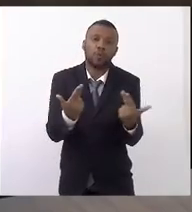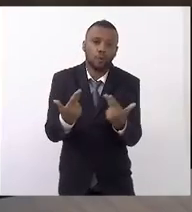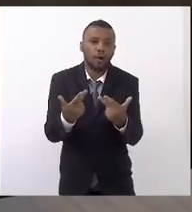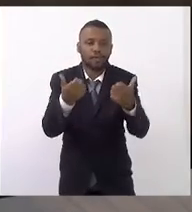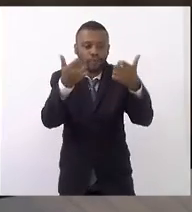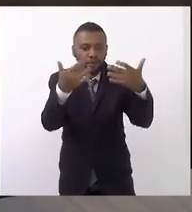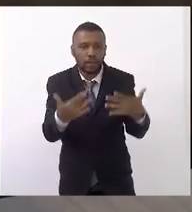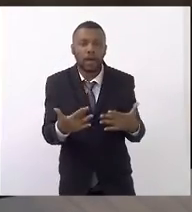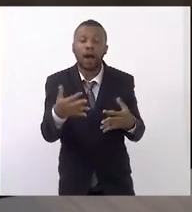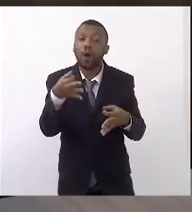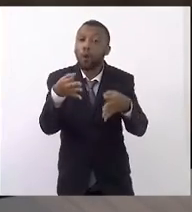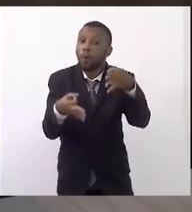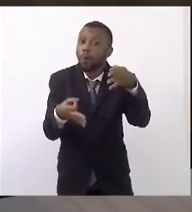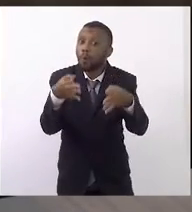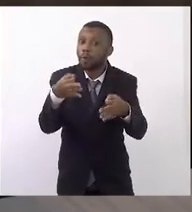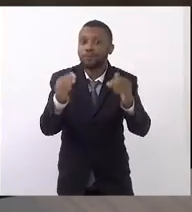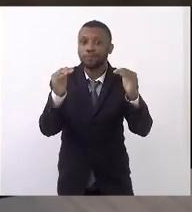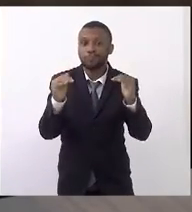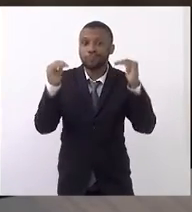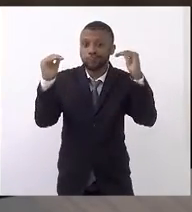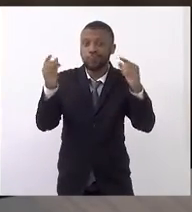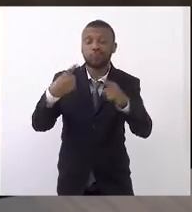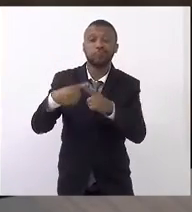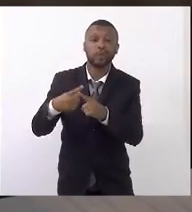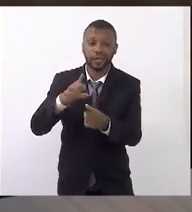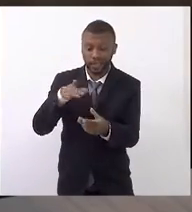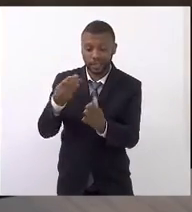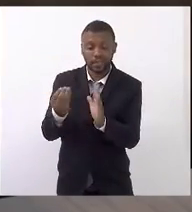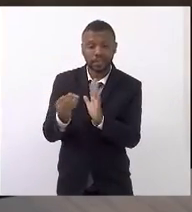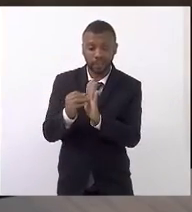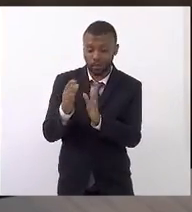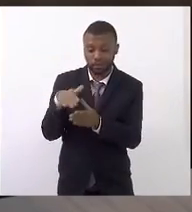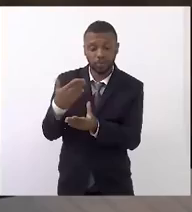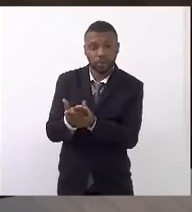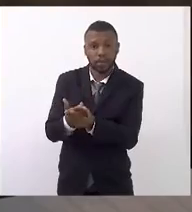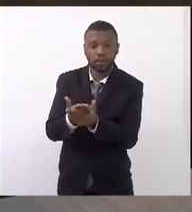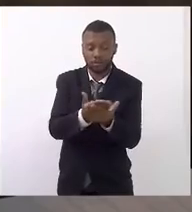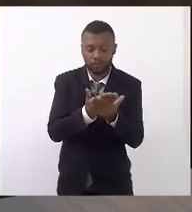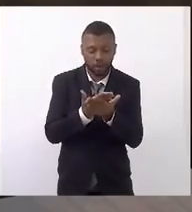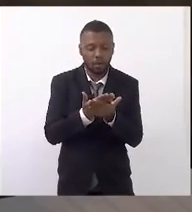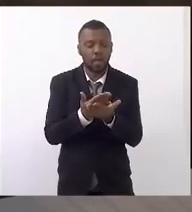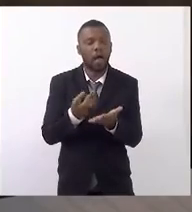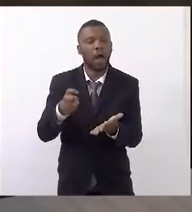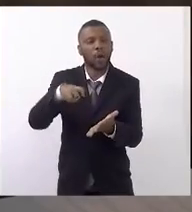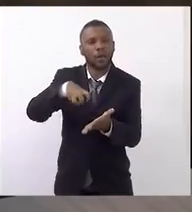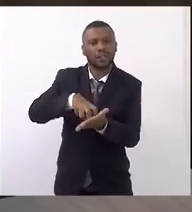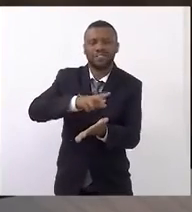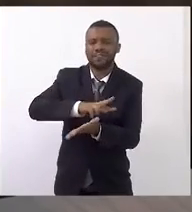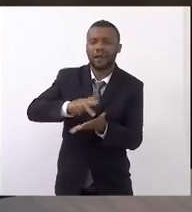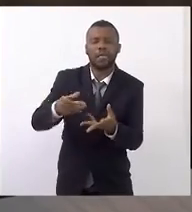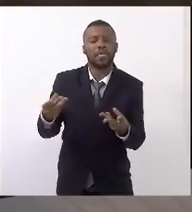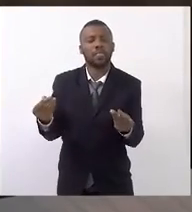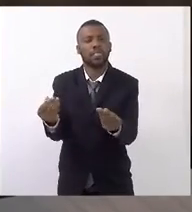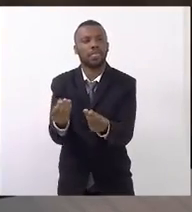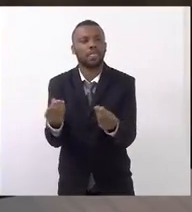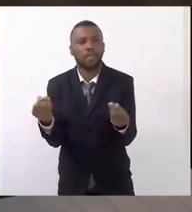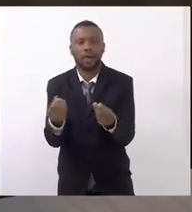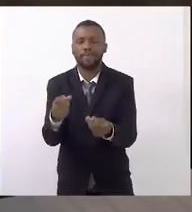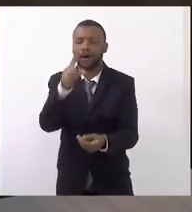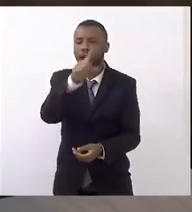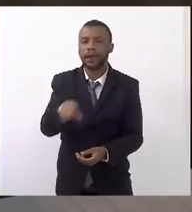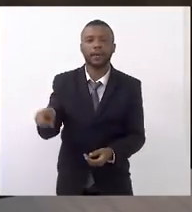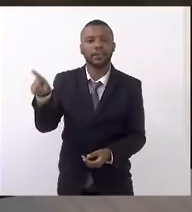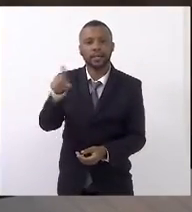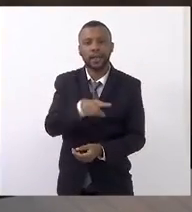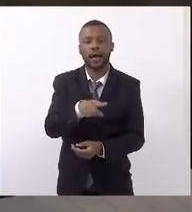por conter diversas inconsistências no processo que trouxe a sua condenação. A condenação ela foi anulada